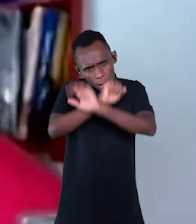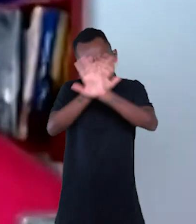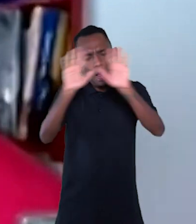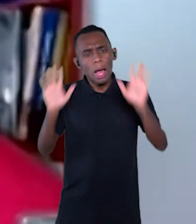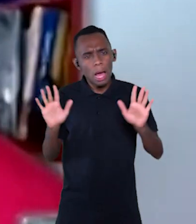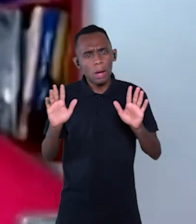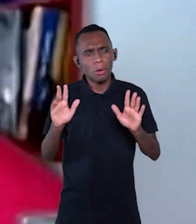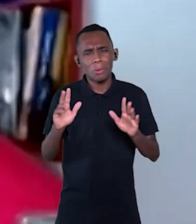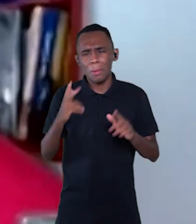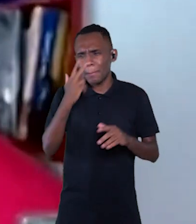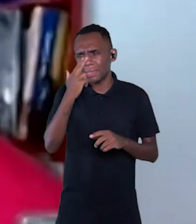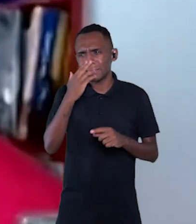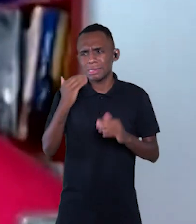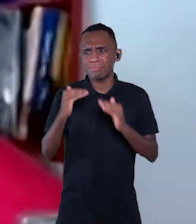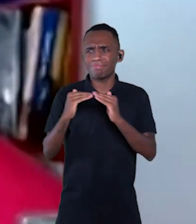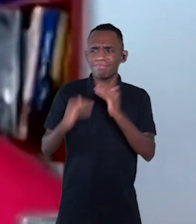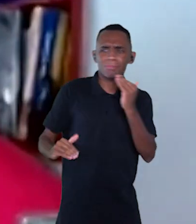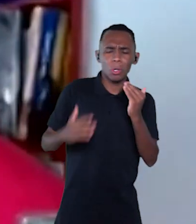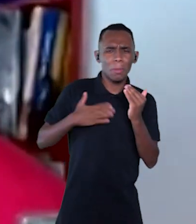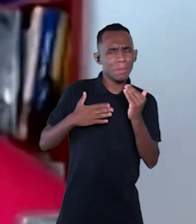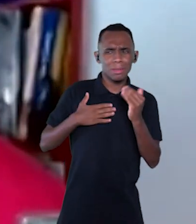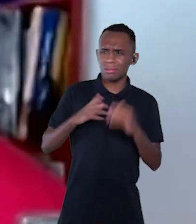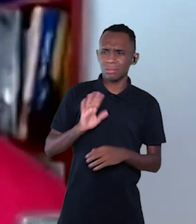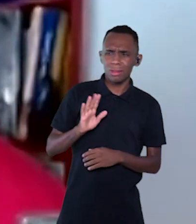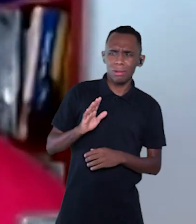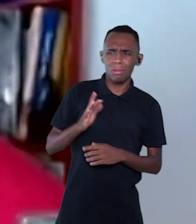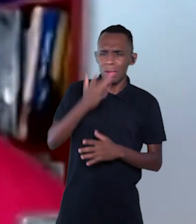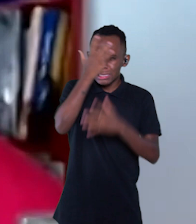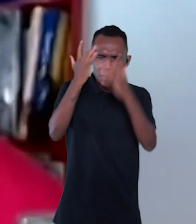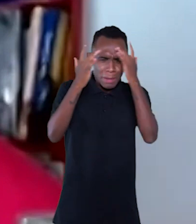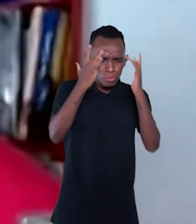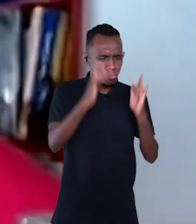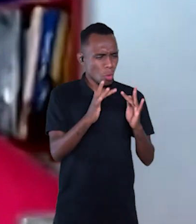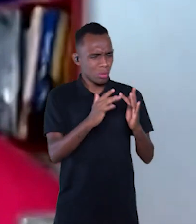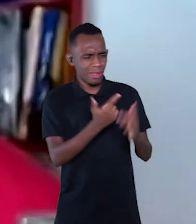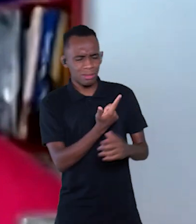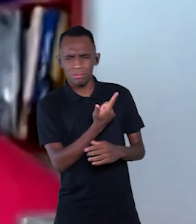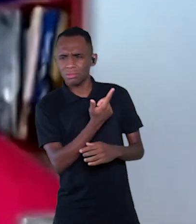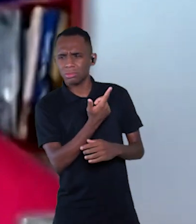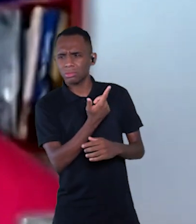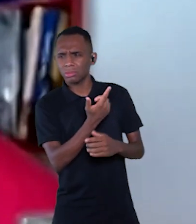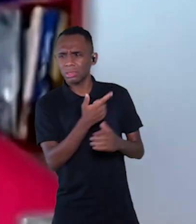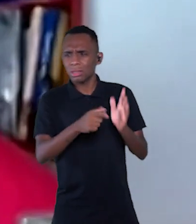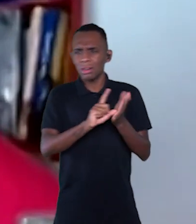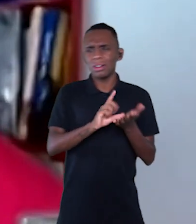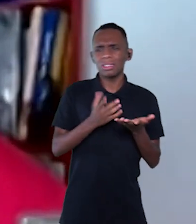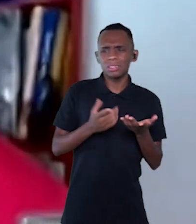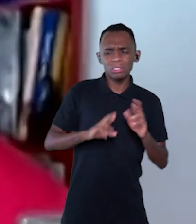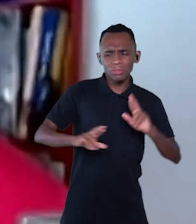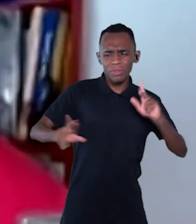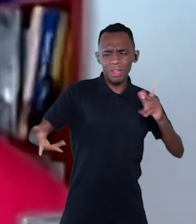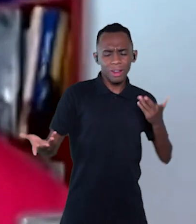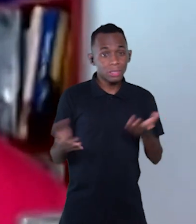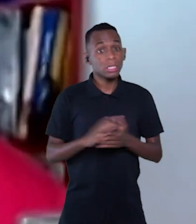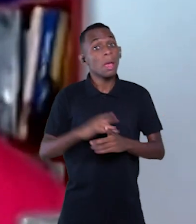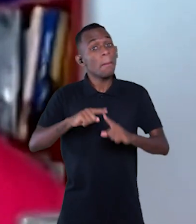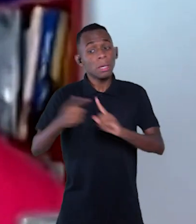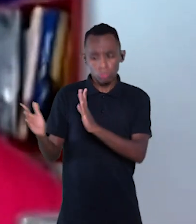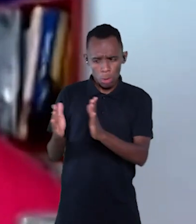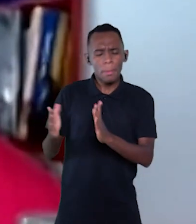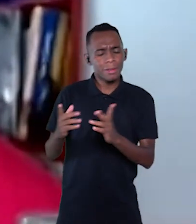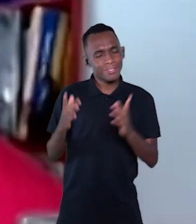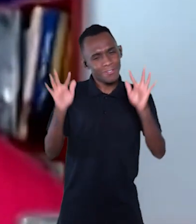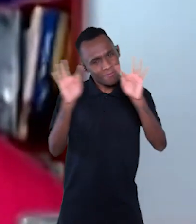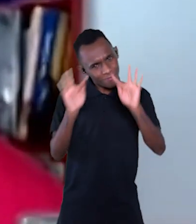não parecia comigo, não parecia com as pessoas com as quais eu convivia antes, mas foi um tempo feliz, apesar